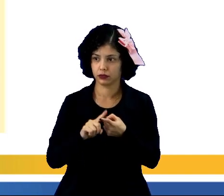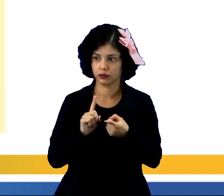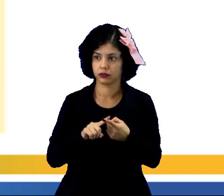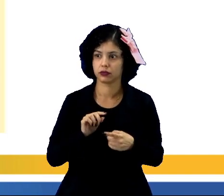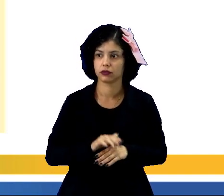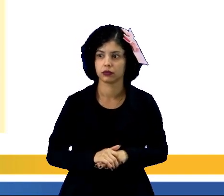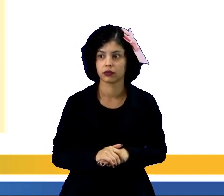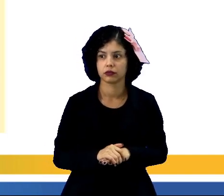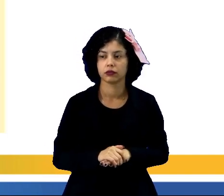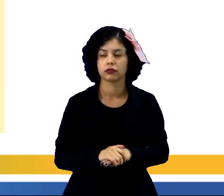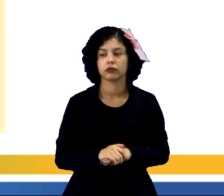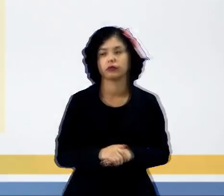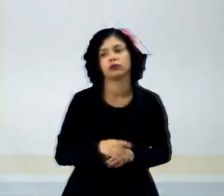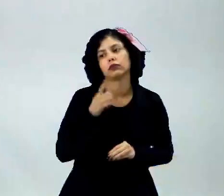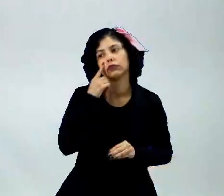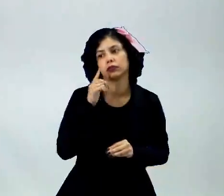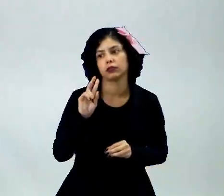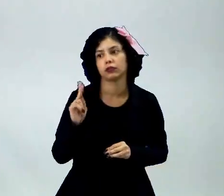questão.